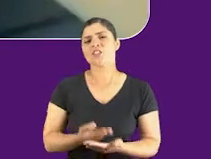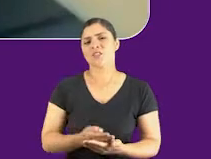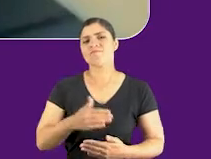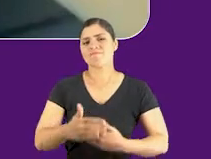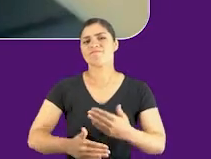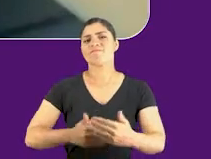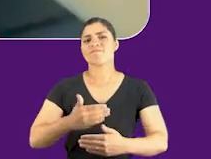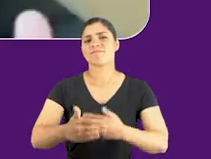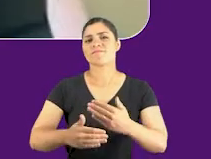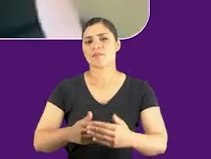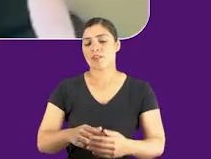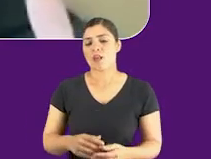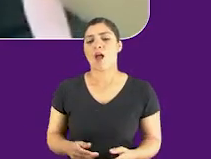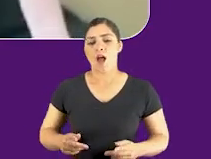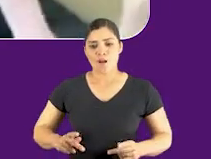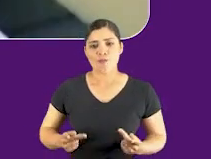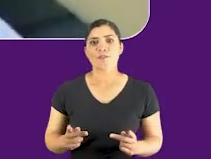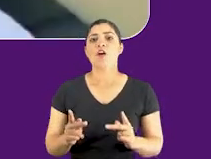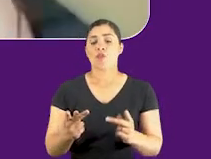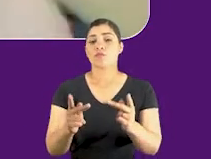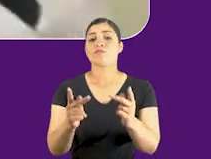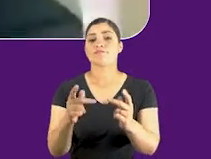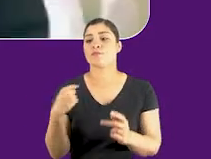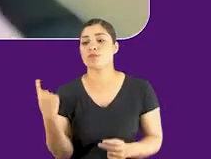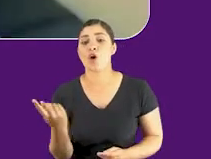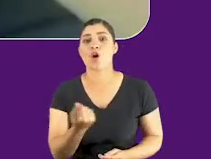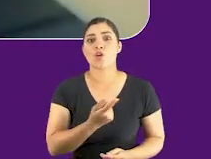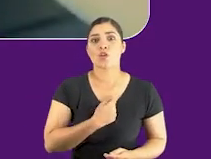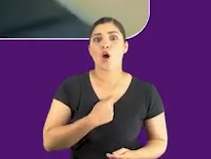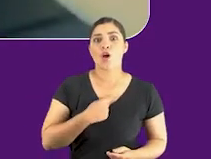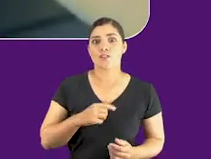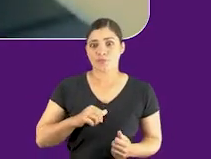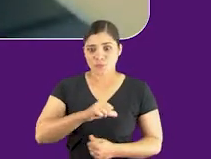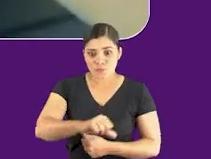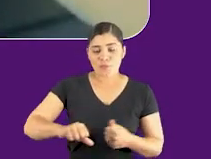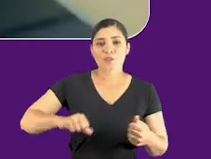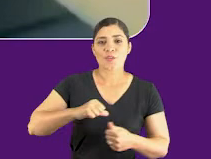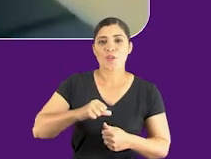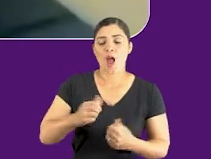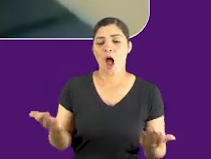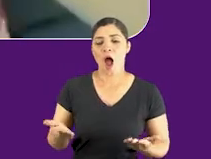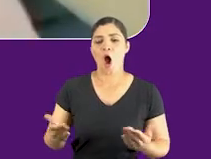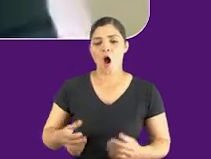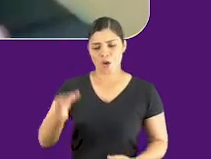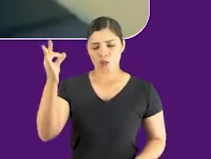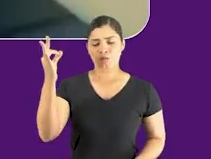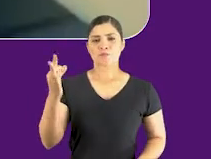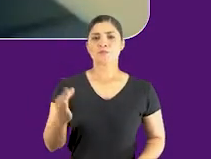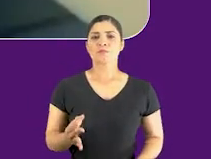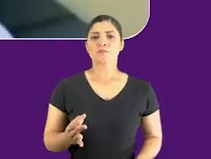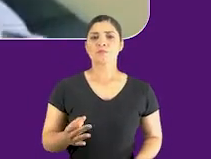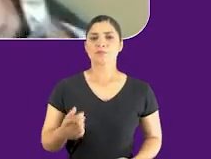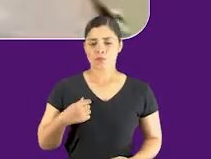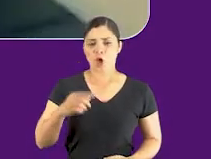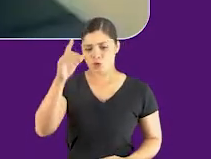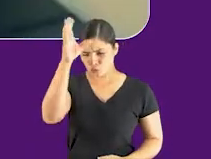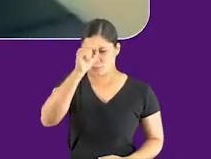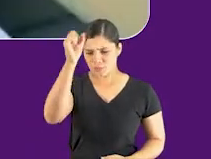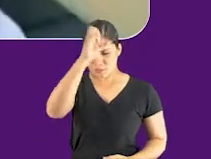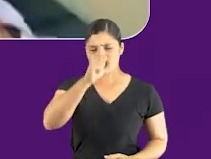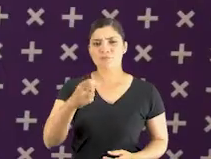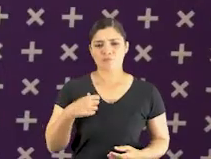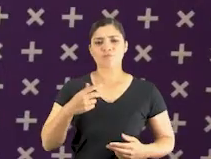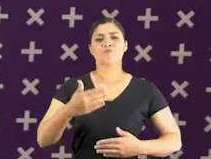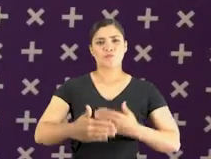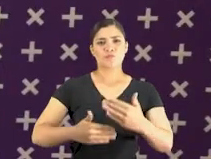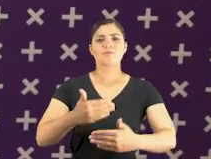nos ajudou muito a a a chegar onde nós estamos e nós nos sentimos realmente muito maduros e com muita autoridade de falar do